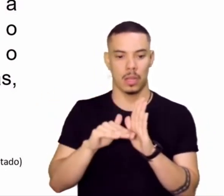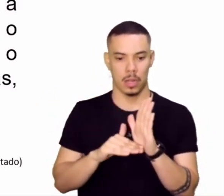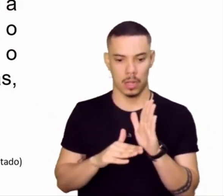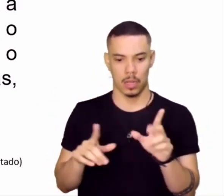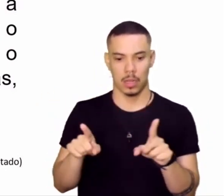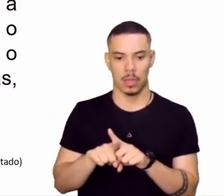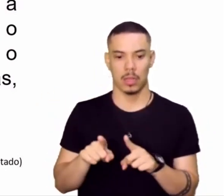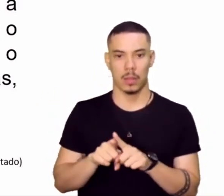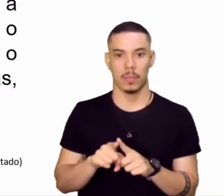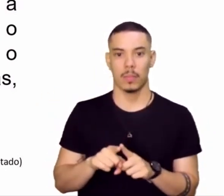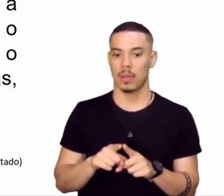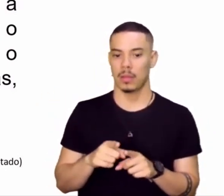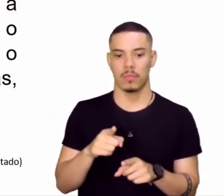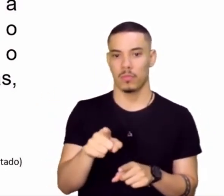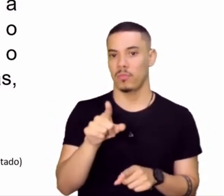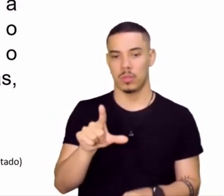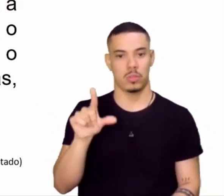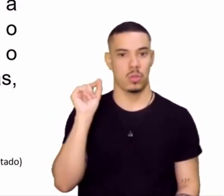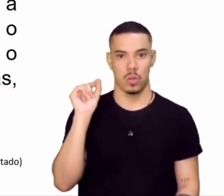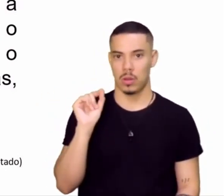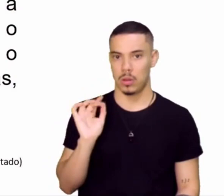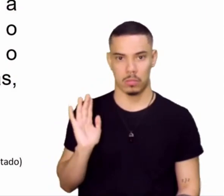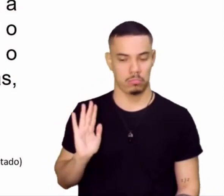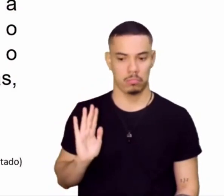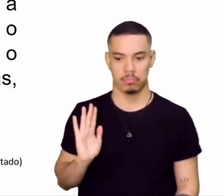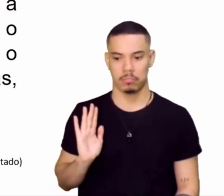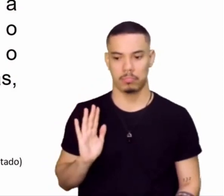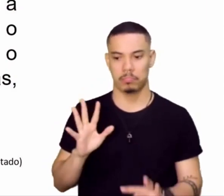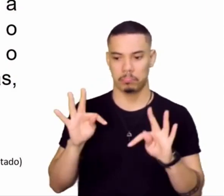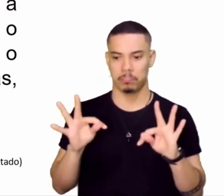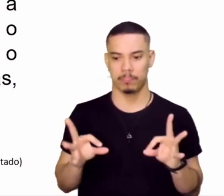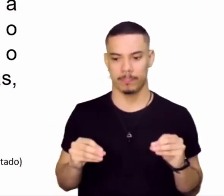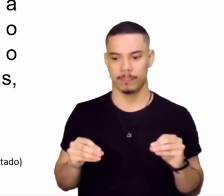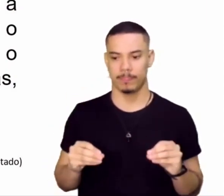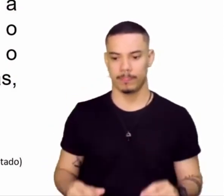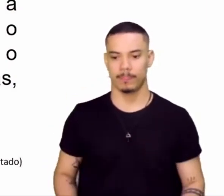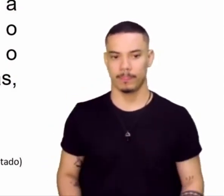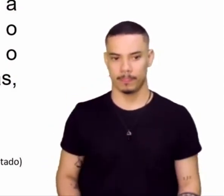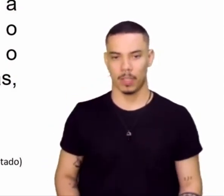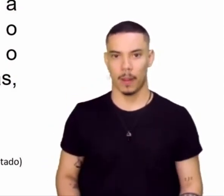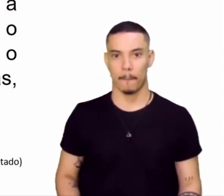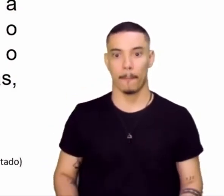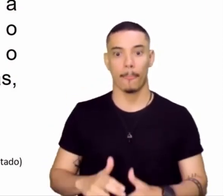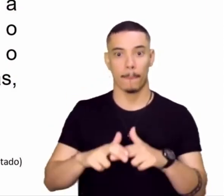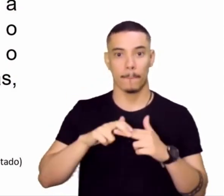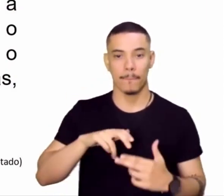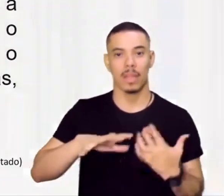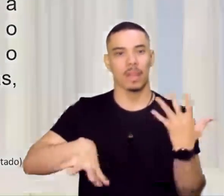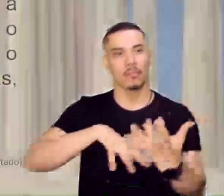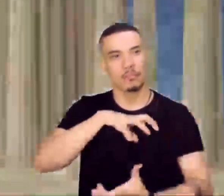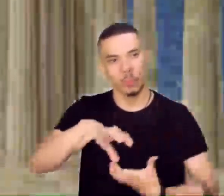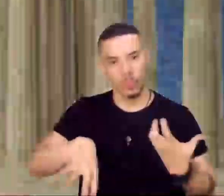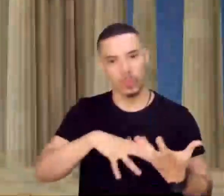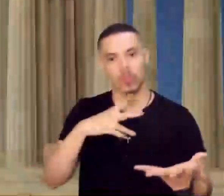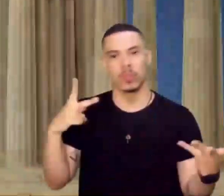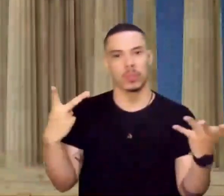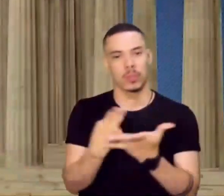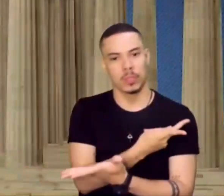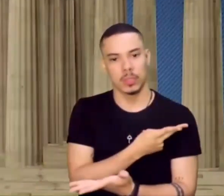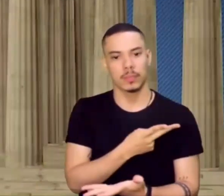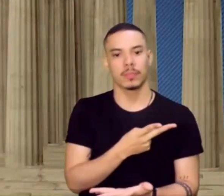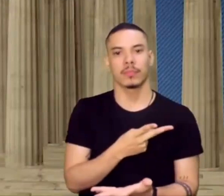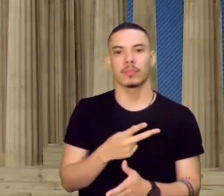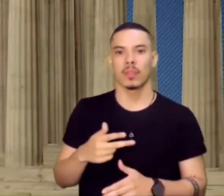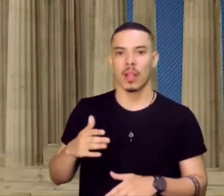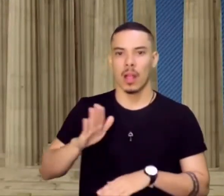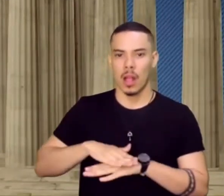supostamente divinas e naturais. Olha só, então, com essas revoluções aí, veja bem, eles foram para a